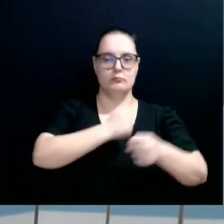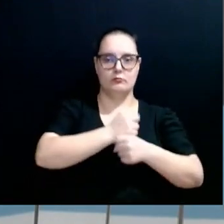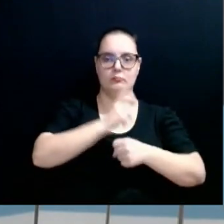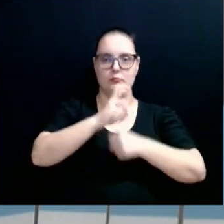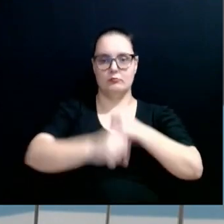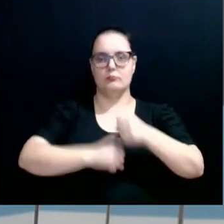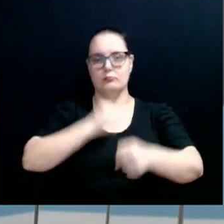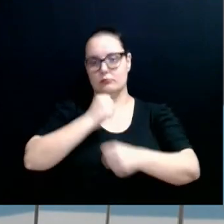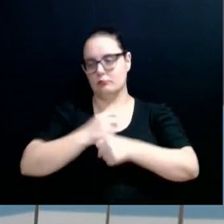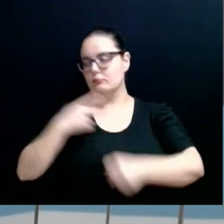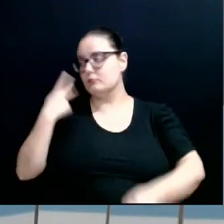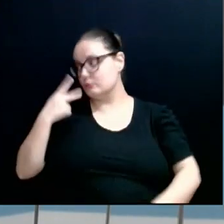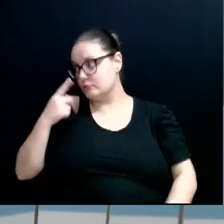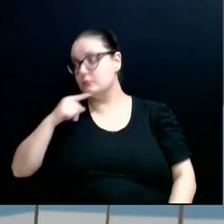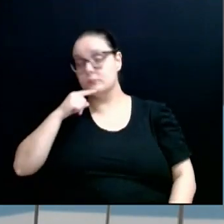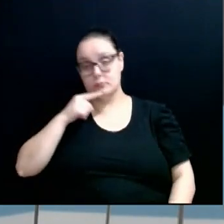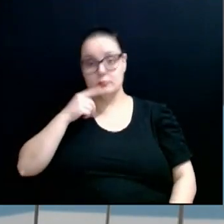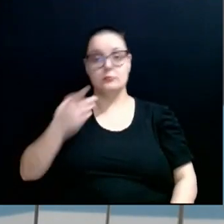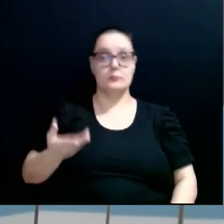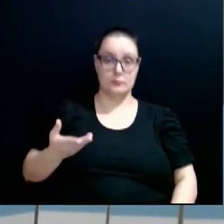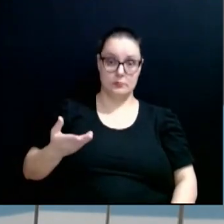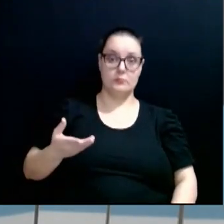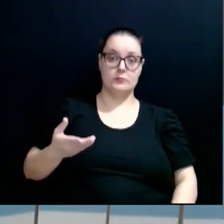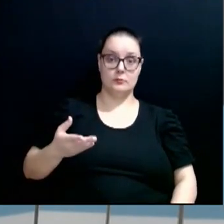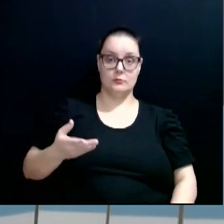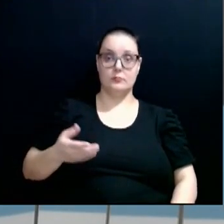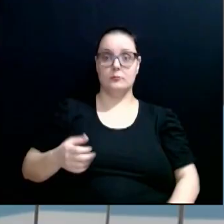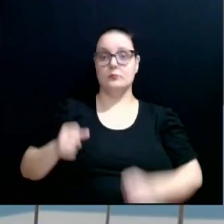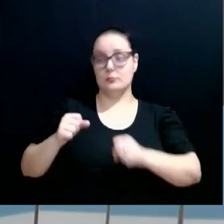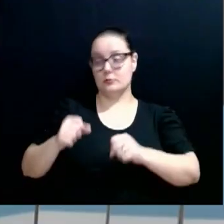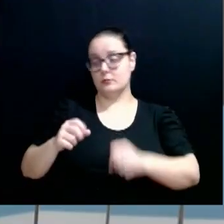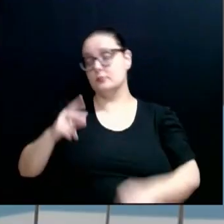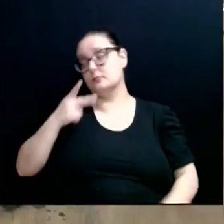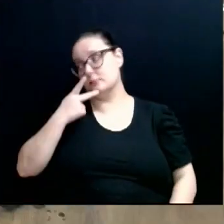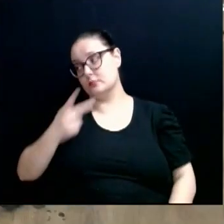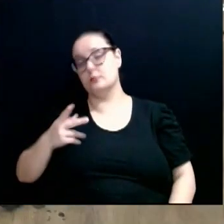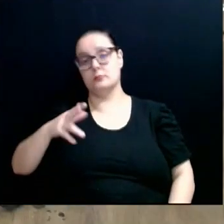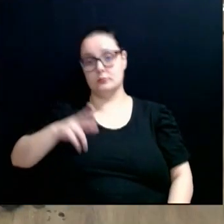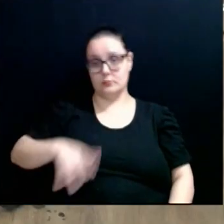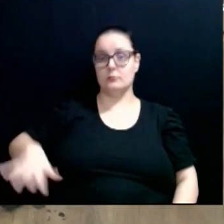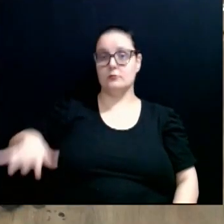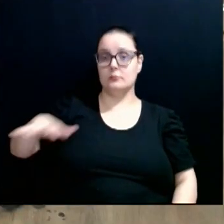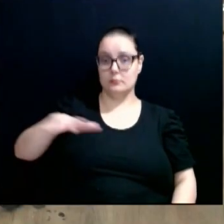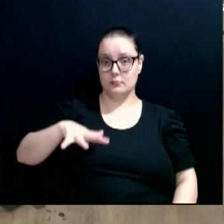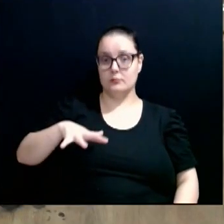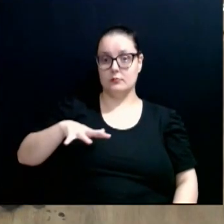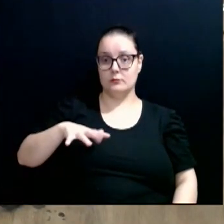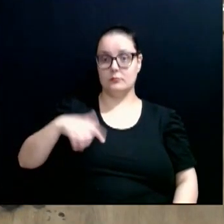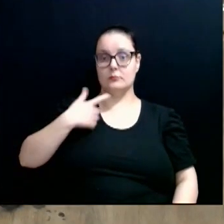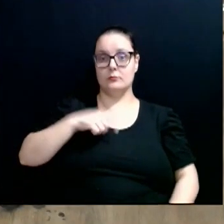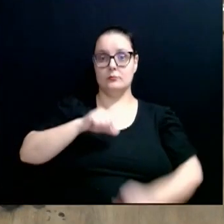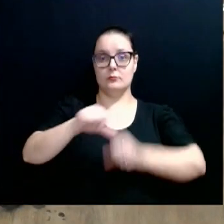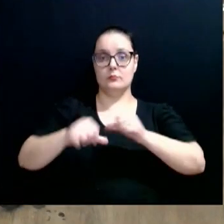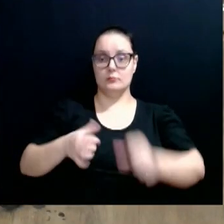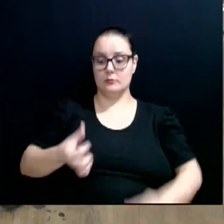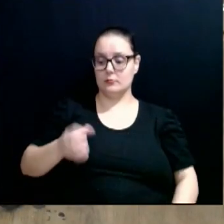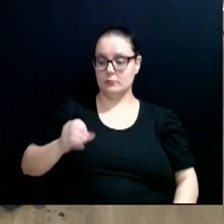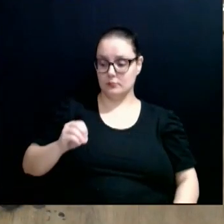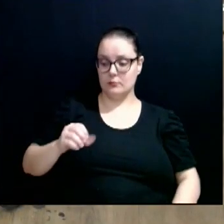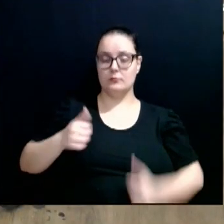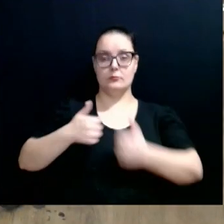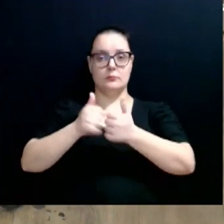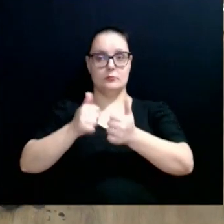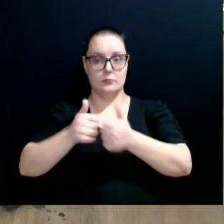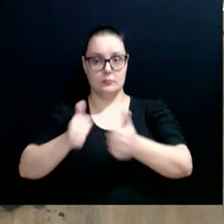Eduardo Magoga pode dar um testemunho aqui, lá na região dele, né, onde nós trocamos 60 carros. Olha,